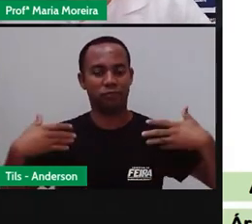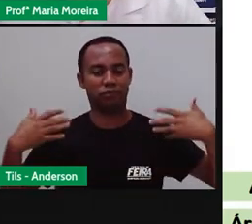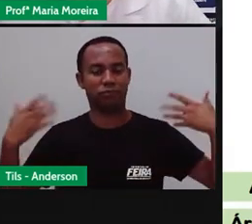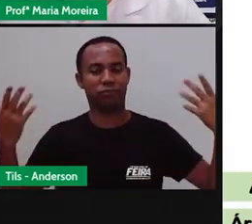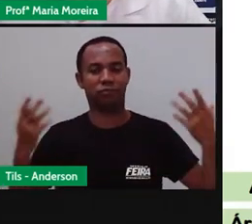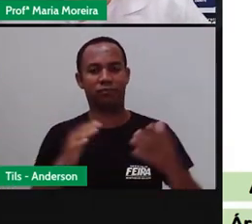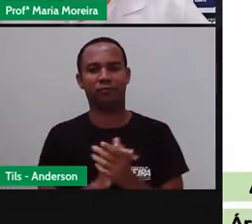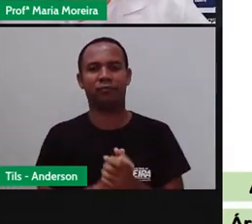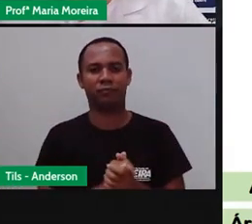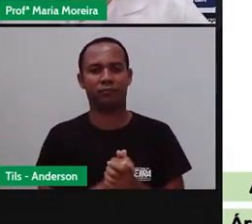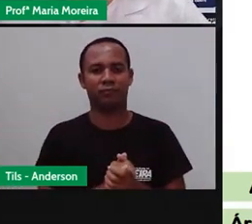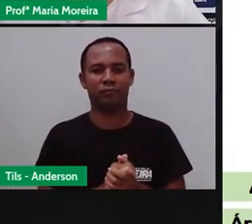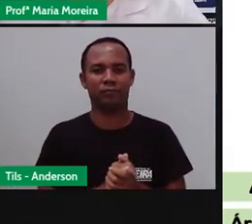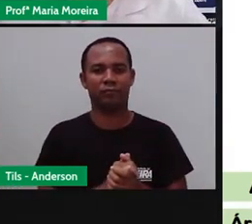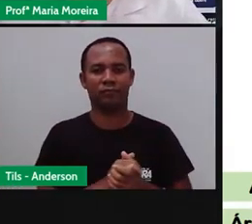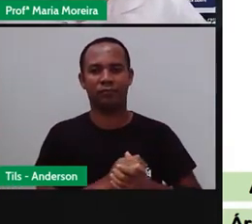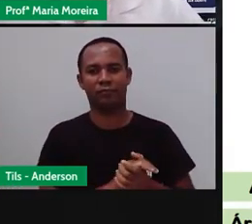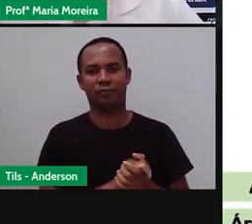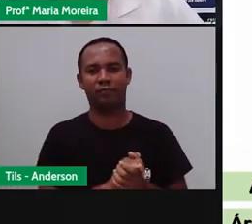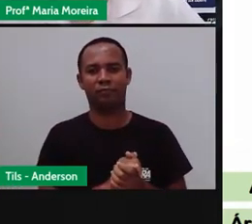nosso sextou!